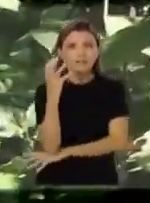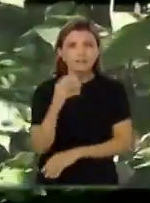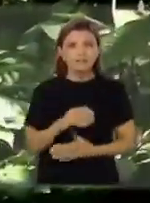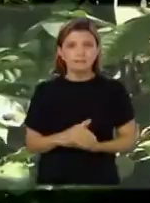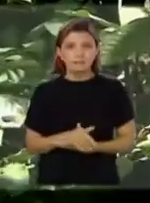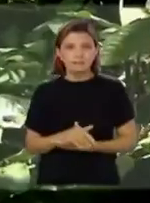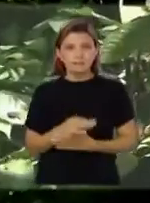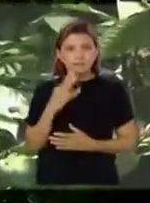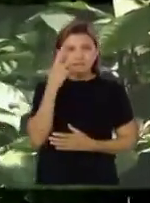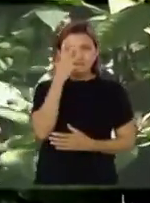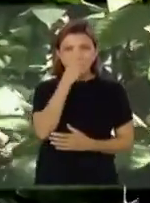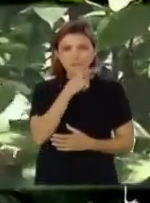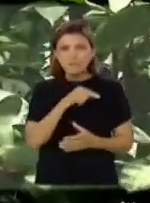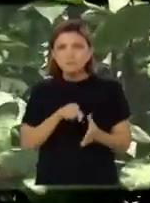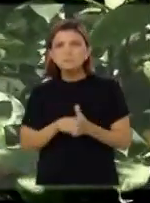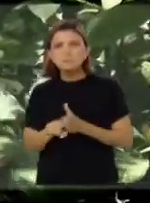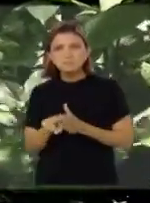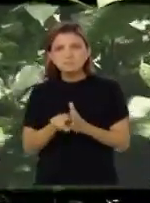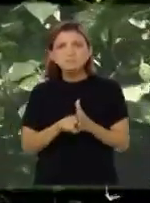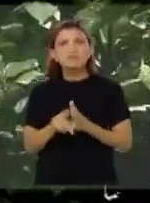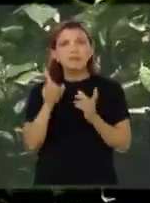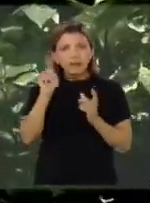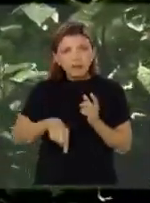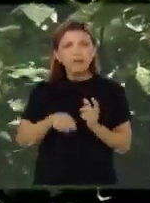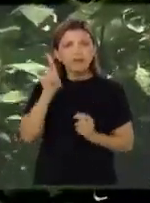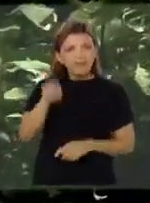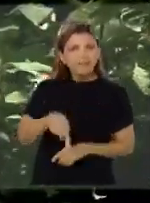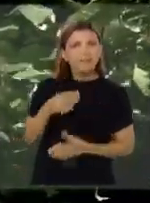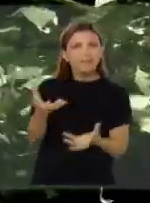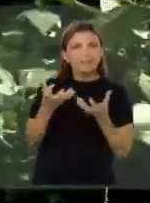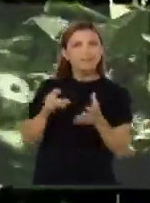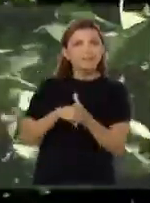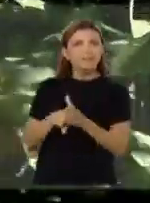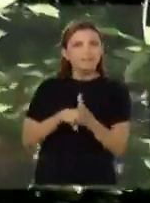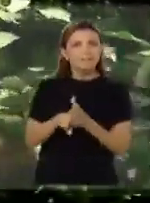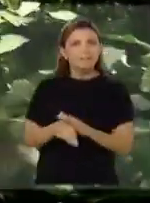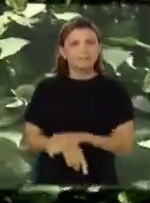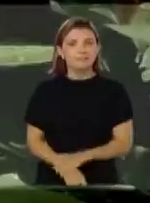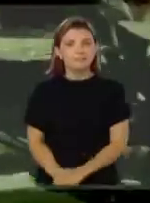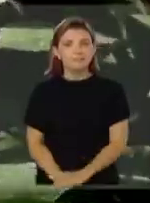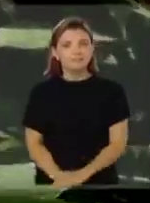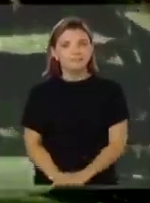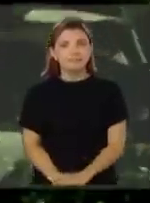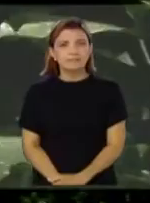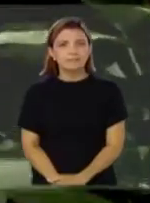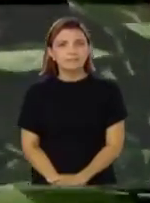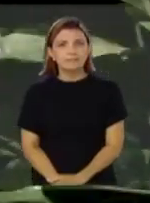finalmente encontrei é a psic mesmo